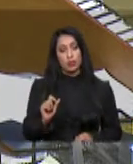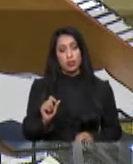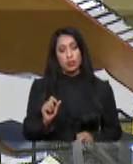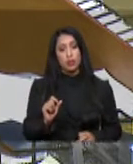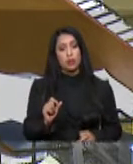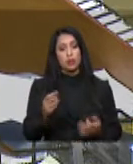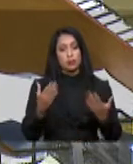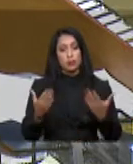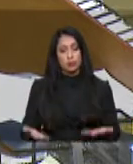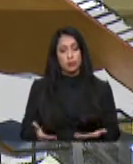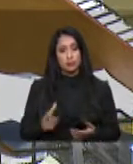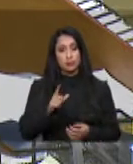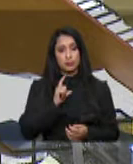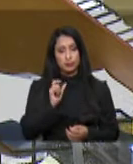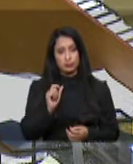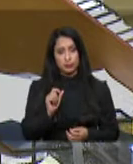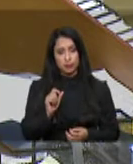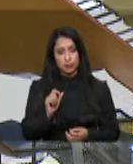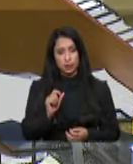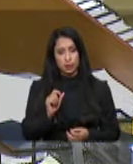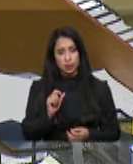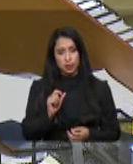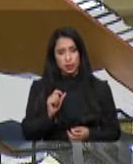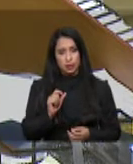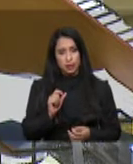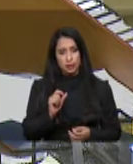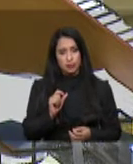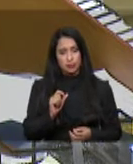uma forma sutil de